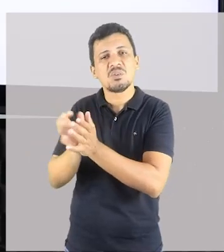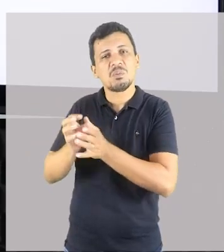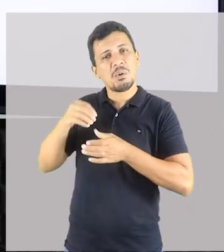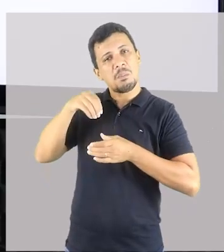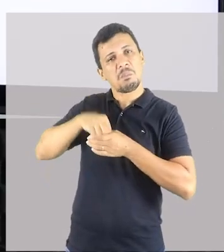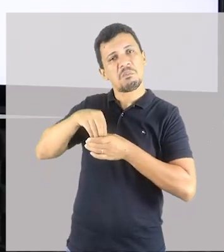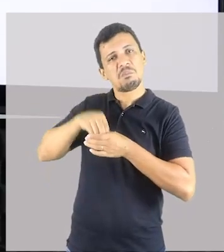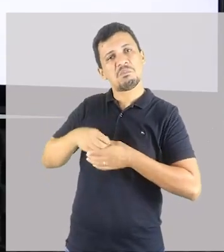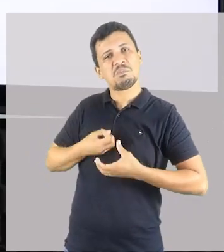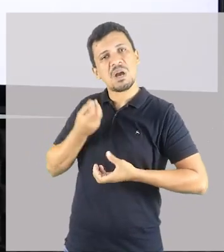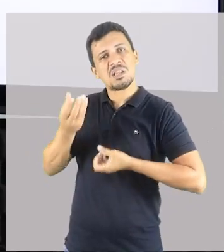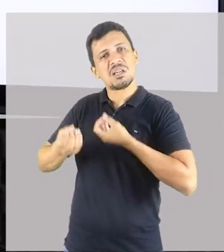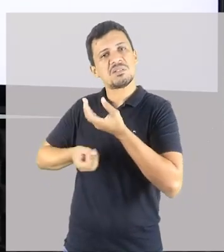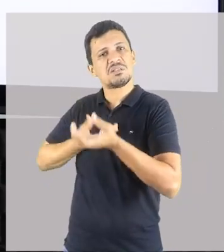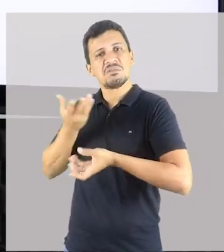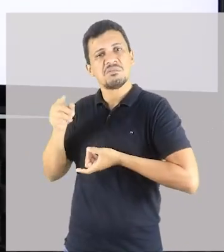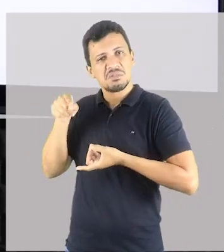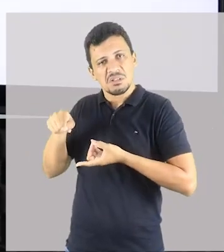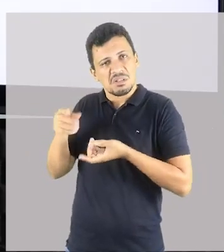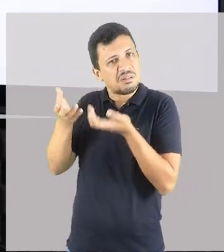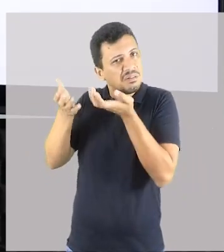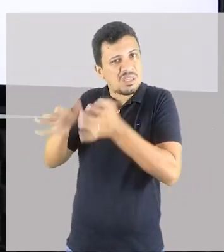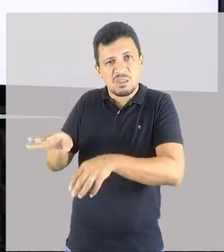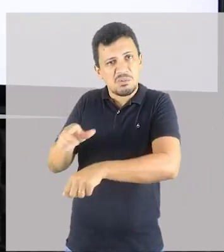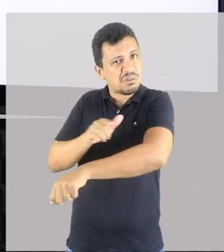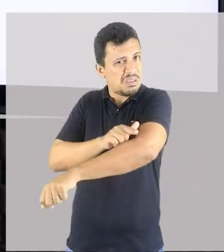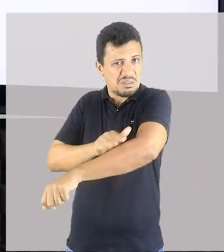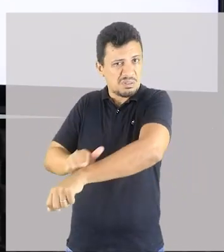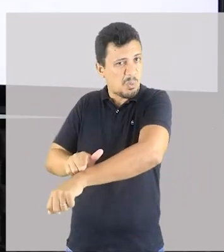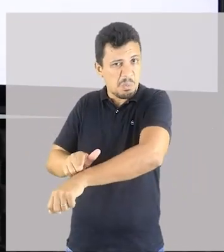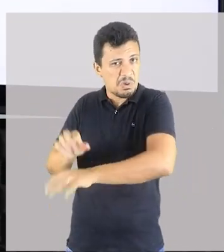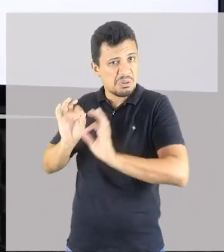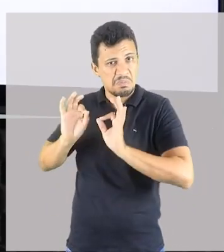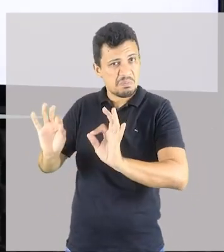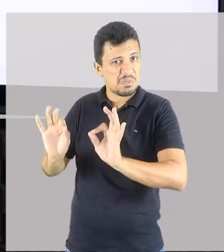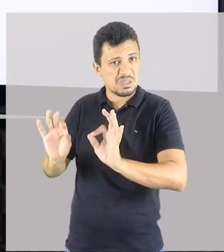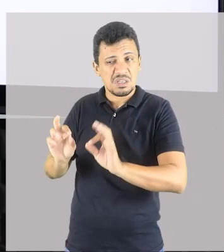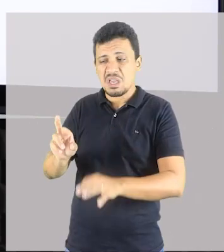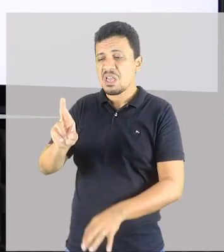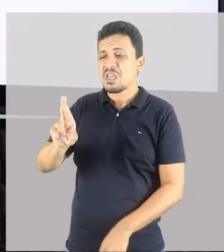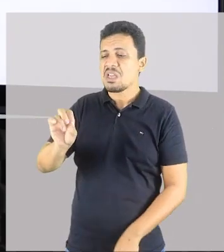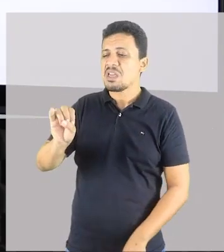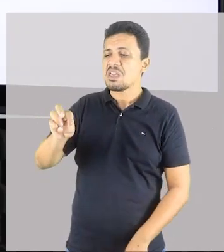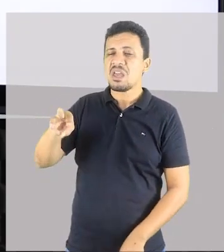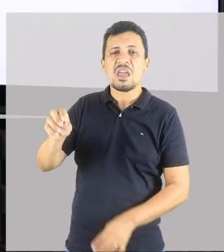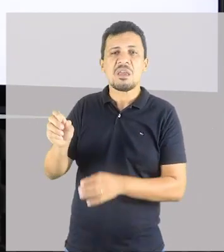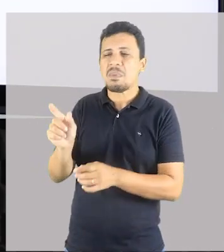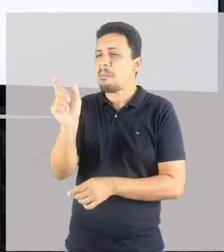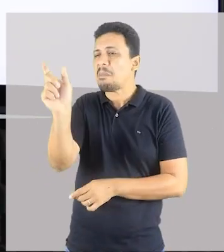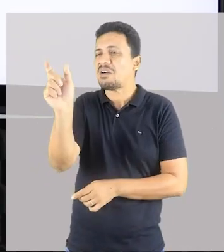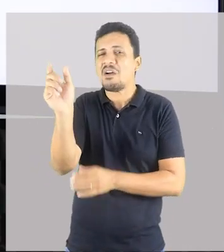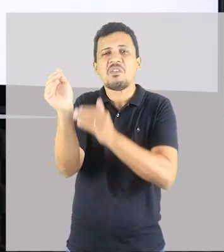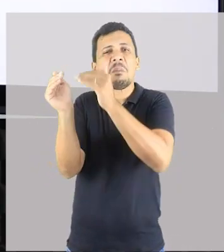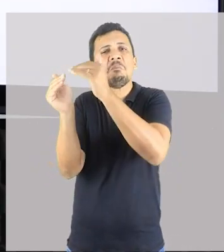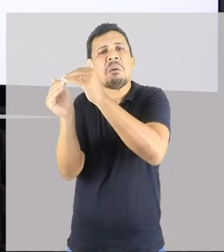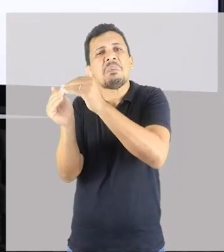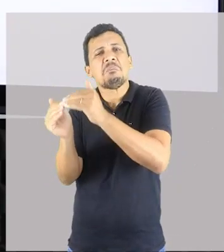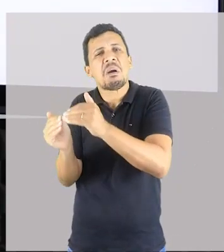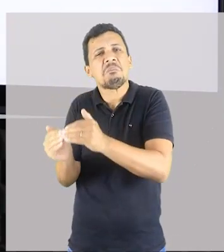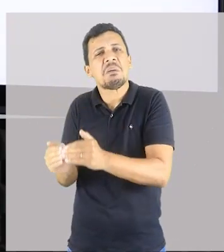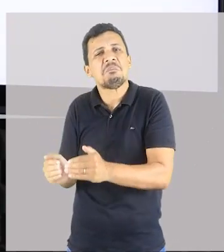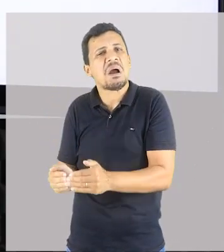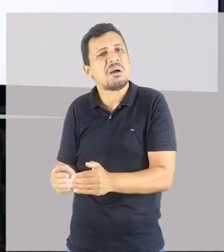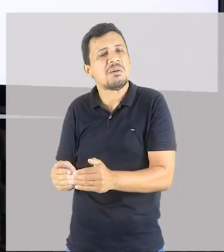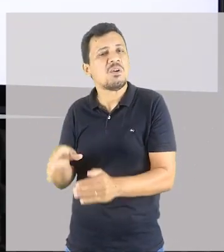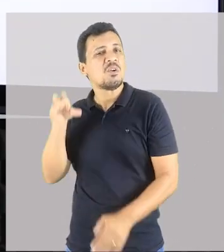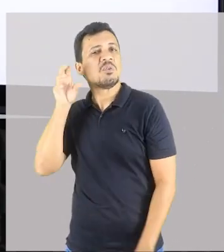Então, ele não quer mais esse lirismo bem comportado, esse lirismo de rimas, certo? Esse lirismo que